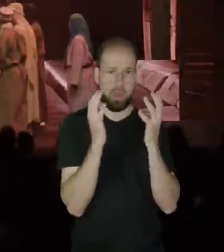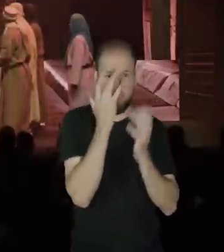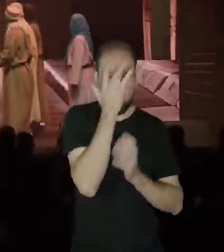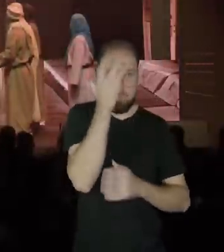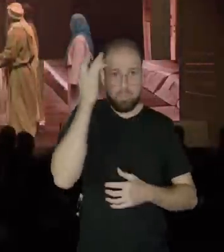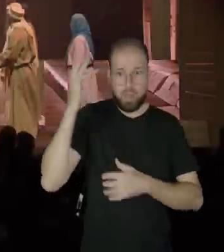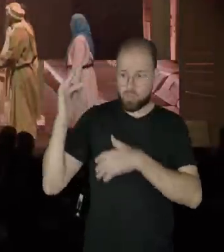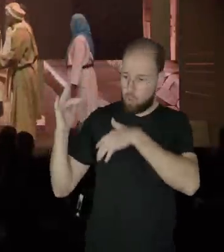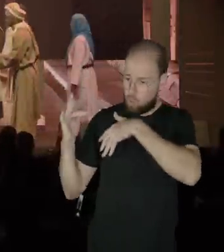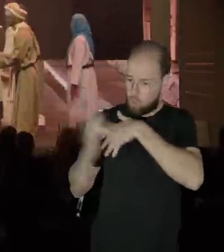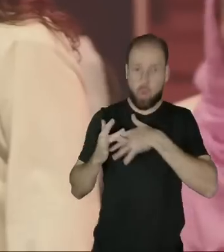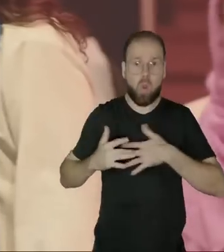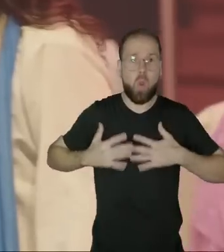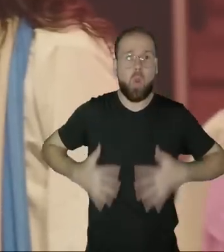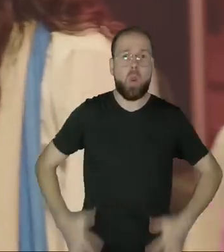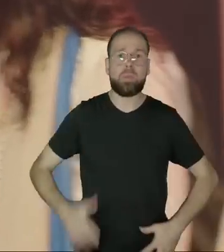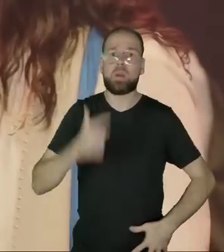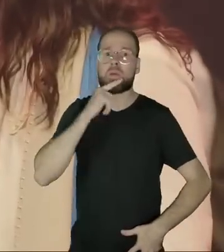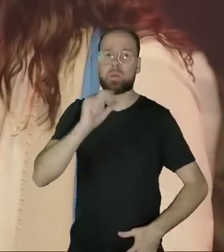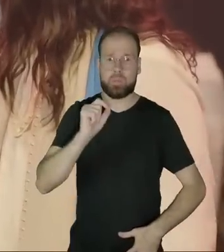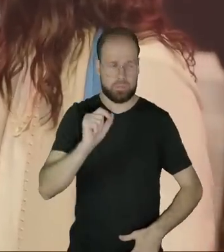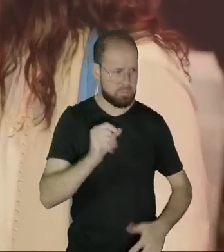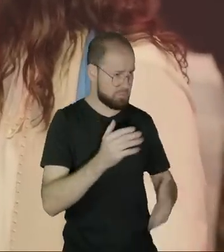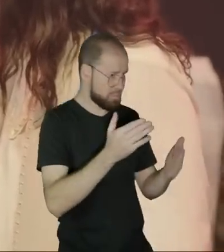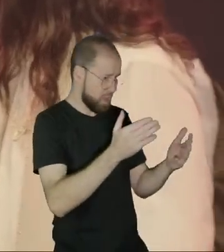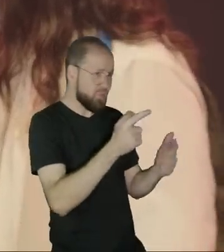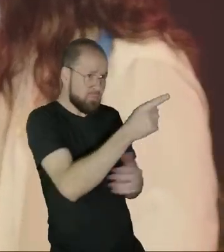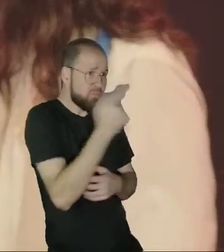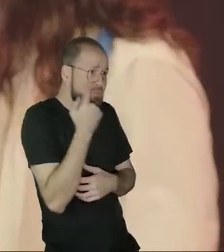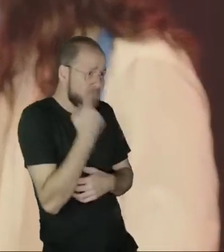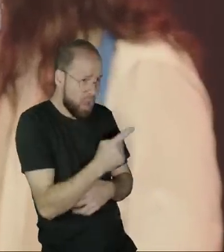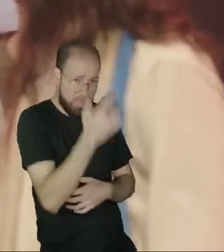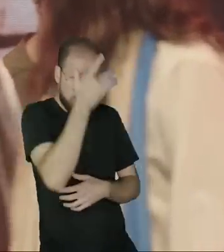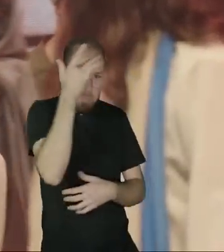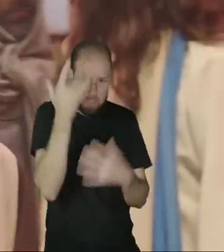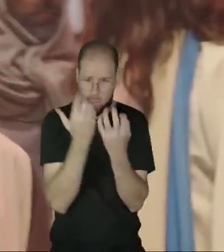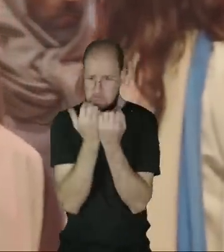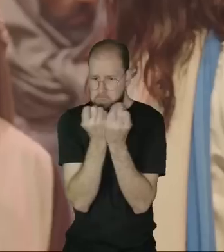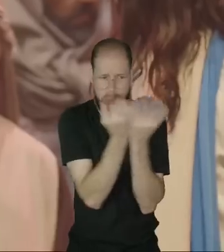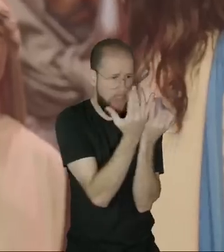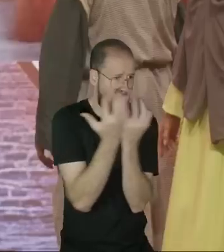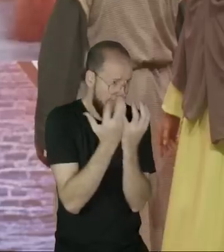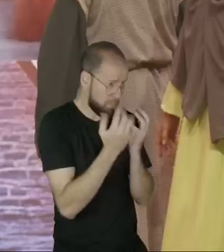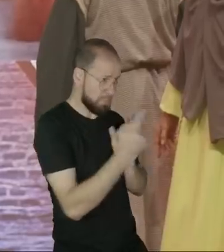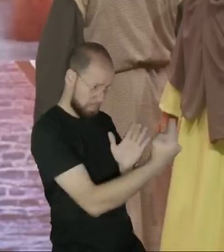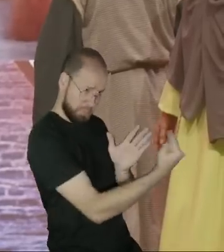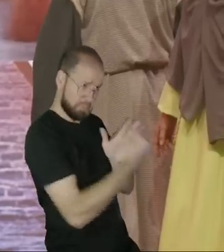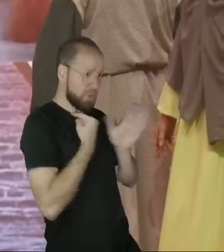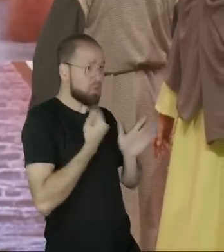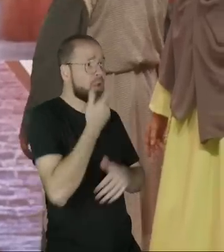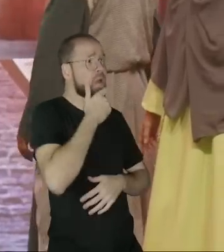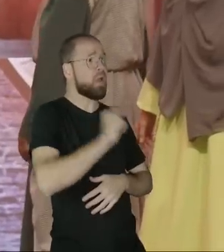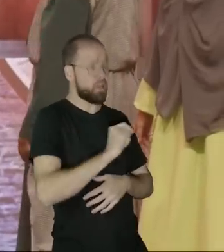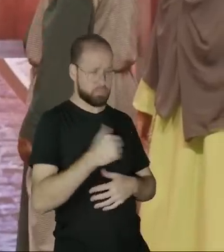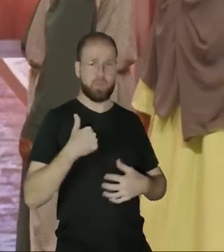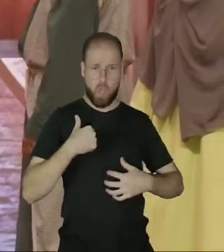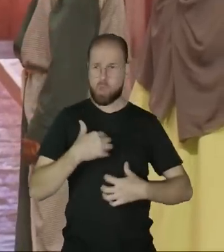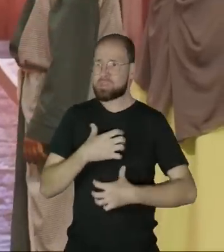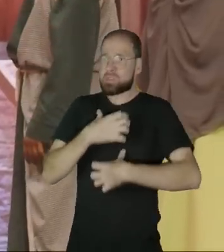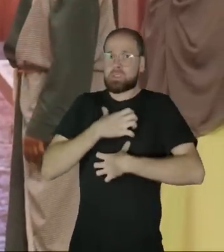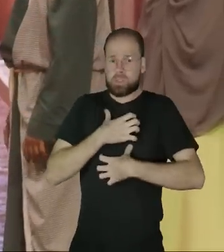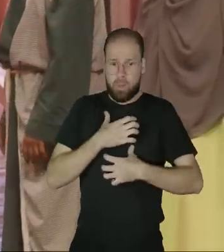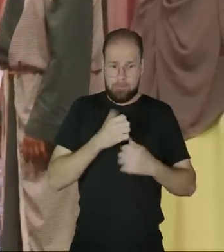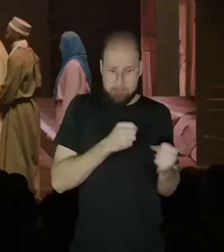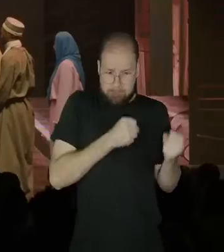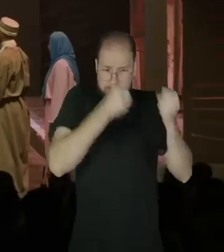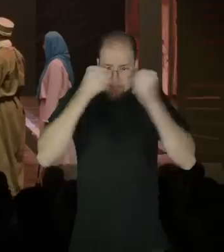Rabi, vês que a multidão te comprime. E ainda perguntas? Quem me tocou? Eu senti o poder sair de mim. Alguém